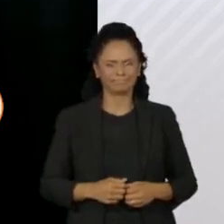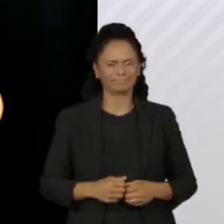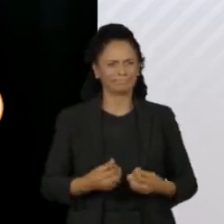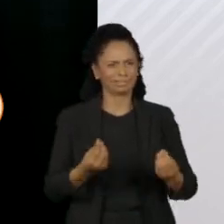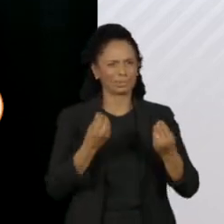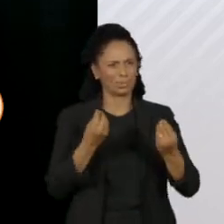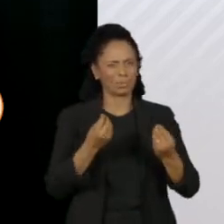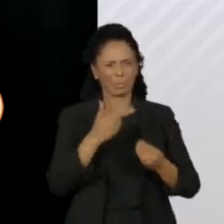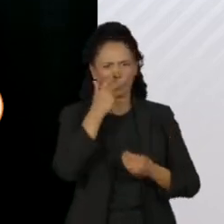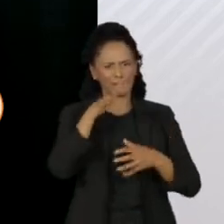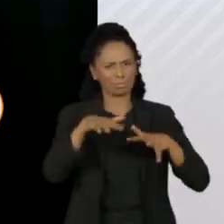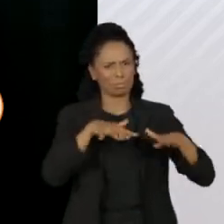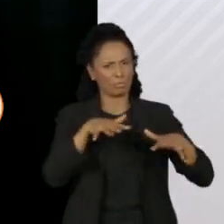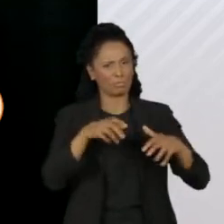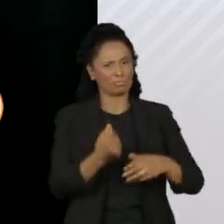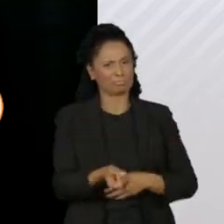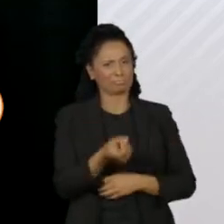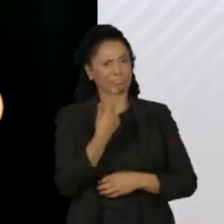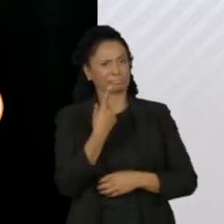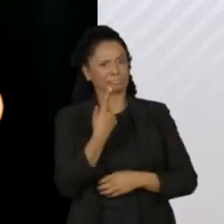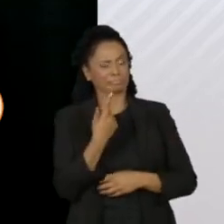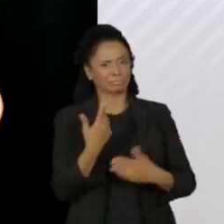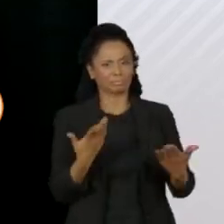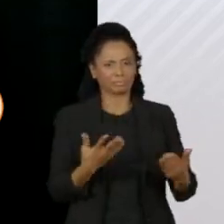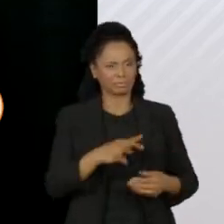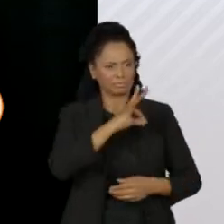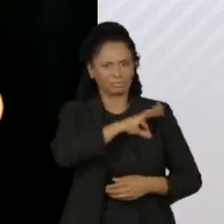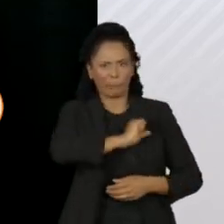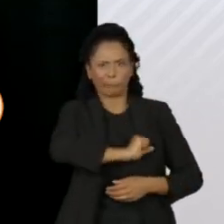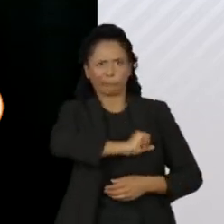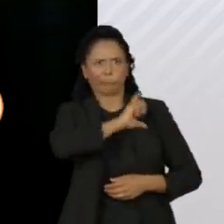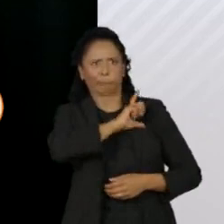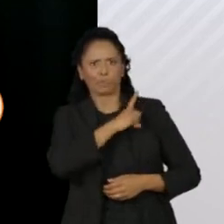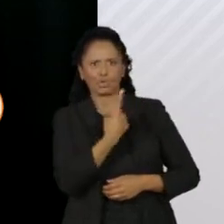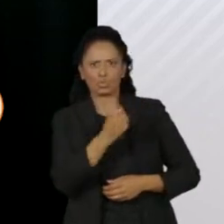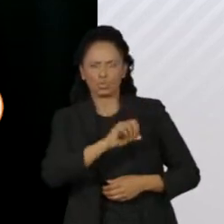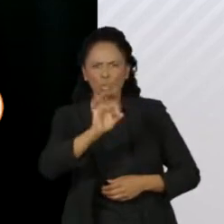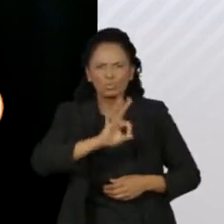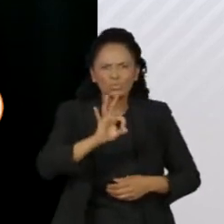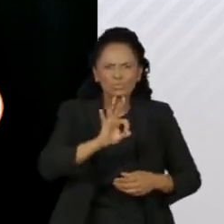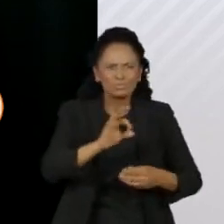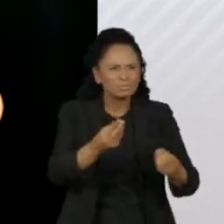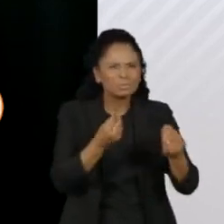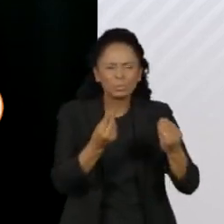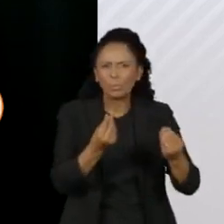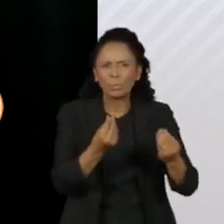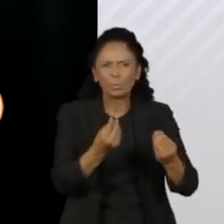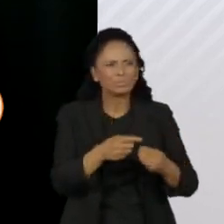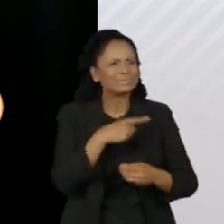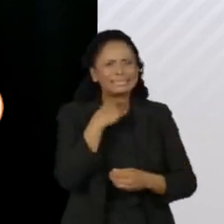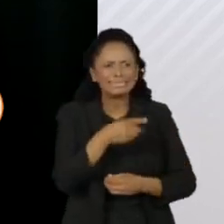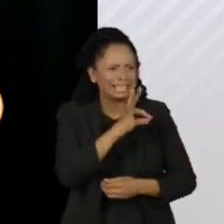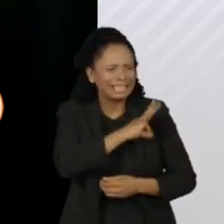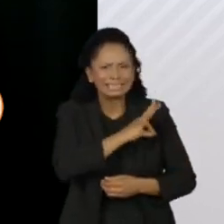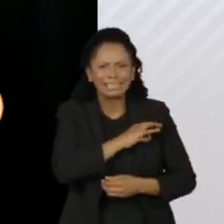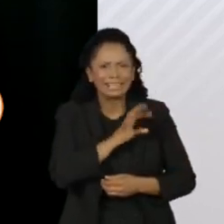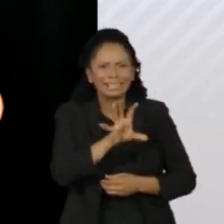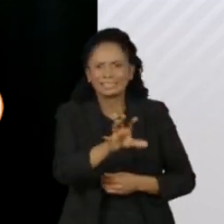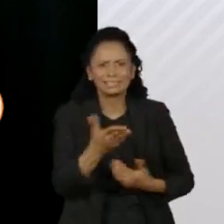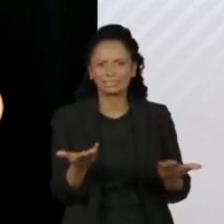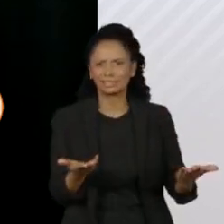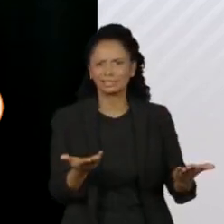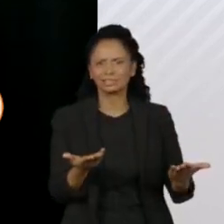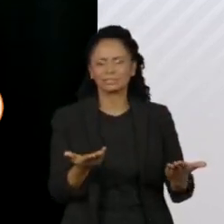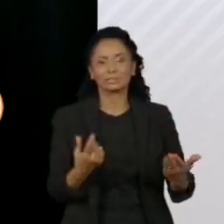crítica, 18%. É muito acentuado esse aumento, ele supera todos os índices de correção que o governo